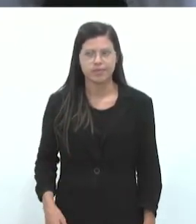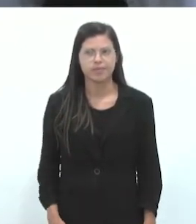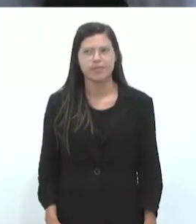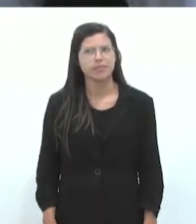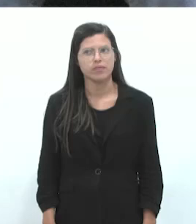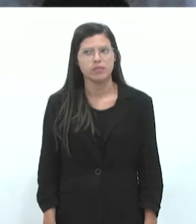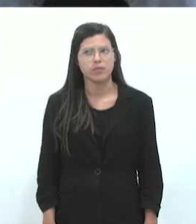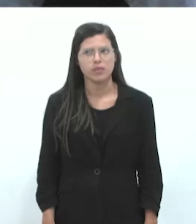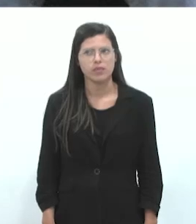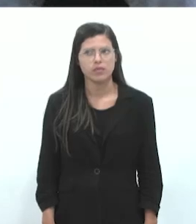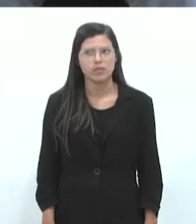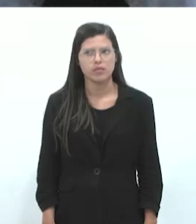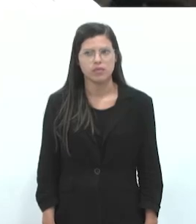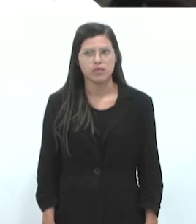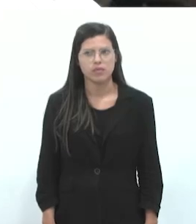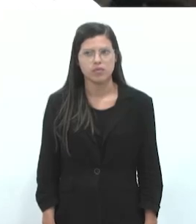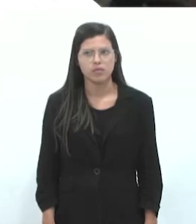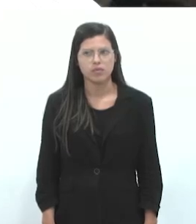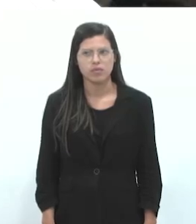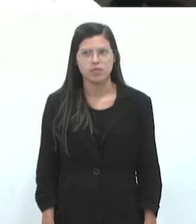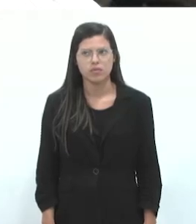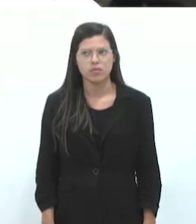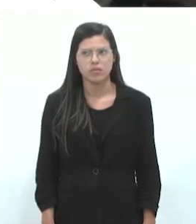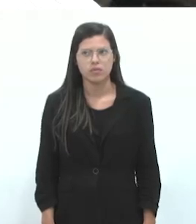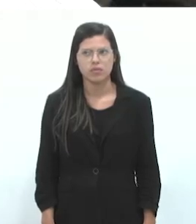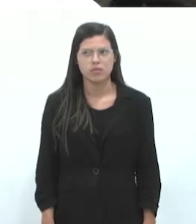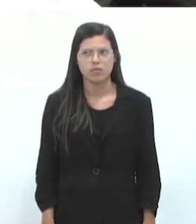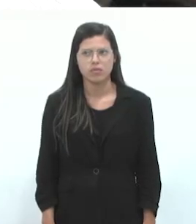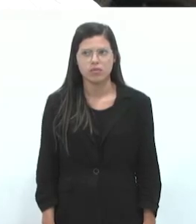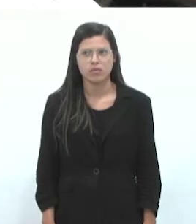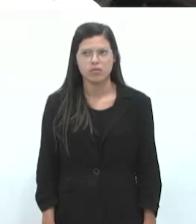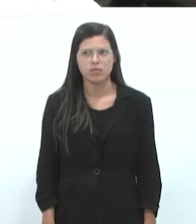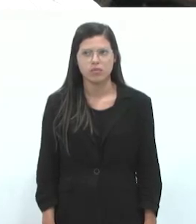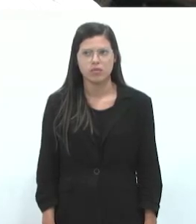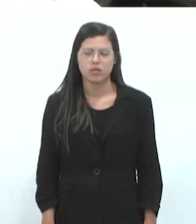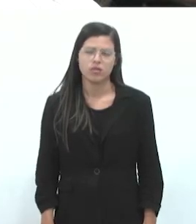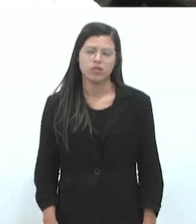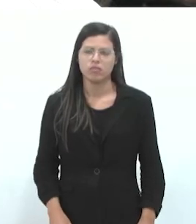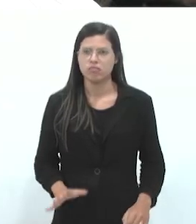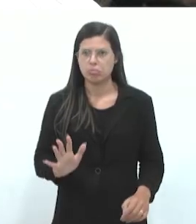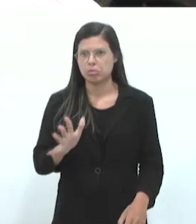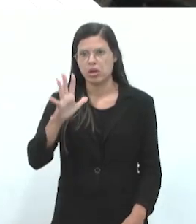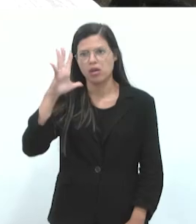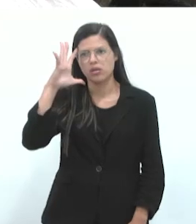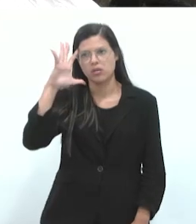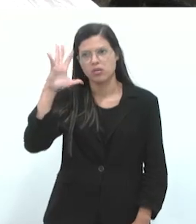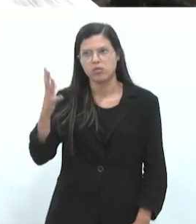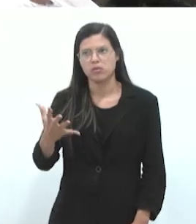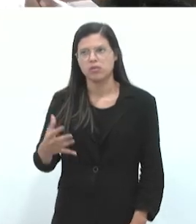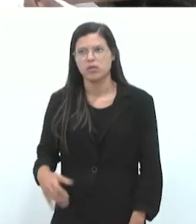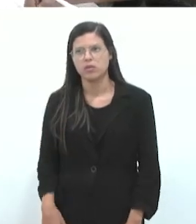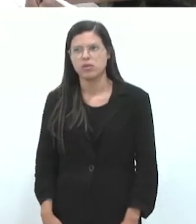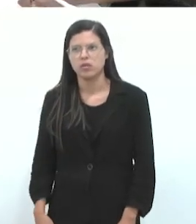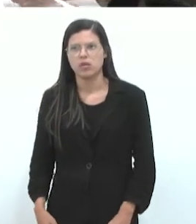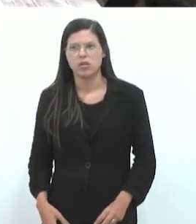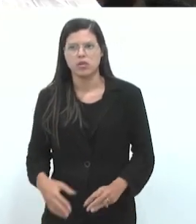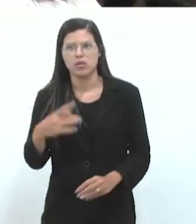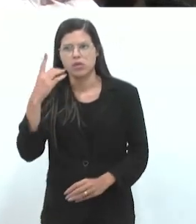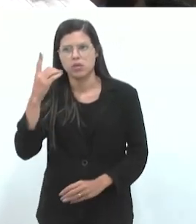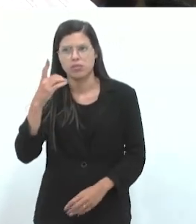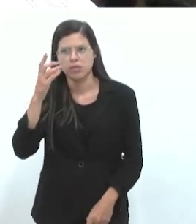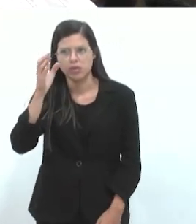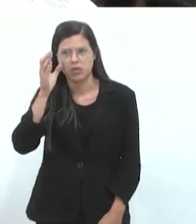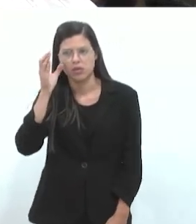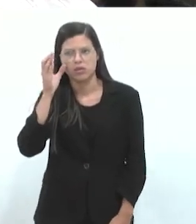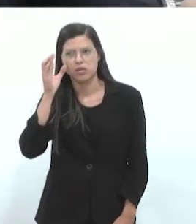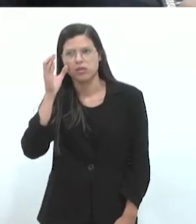está não- me informando que já foi feita essa... Já feito. essa- Bom, mas por hora está resolvido. Lógico. Eu vou redesignar, então, a deputada Célia, que tem